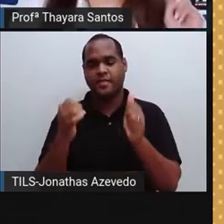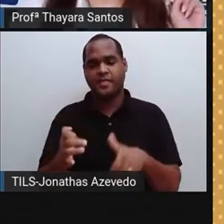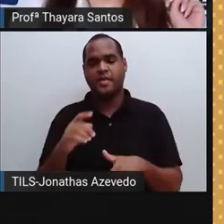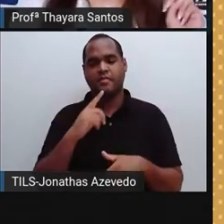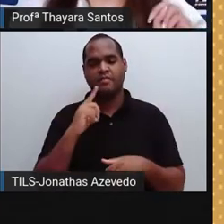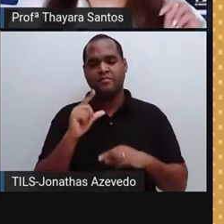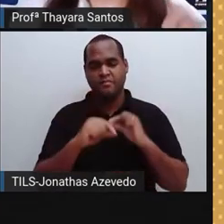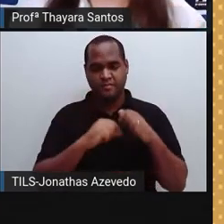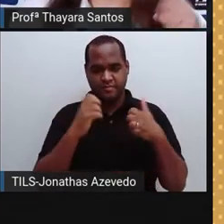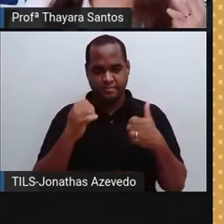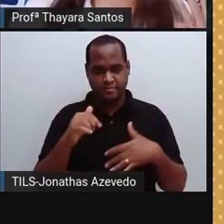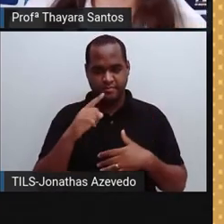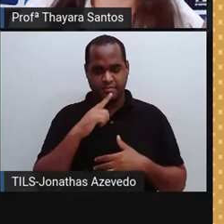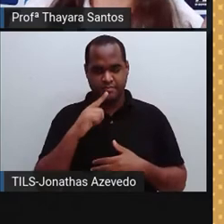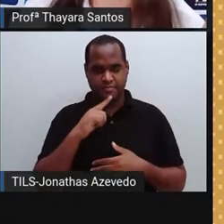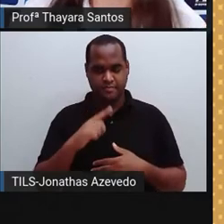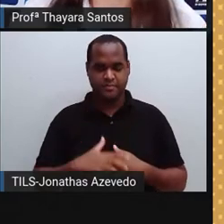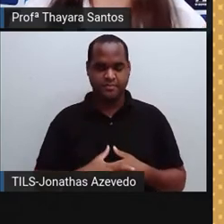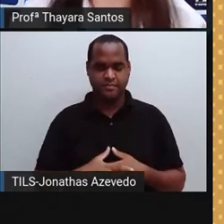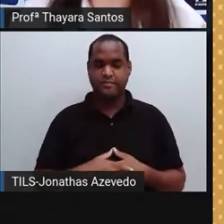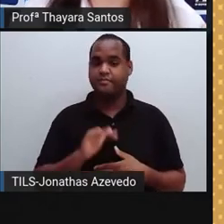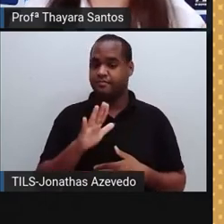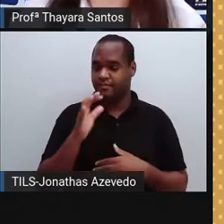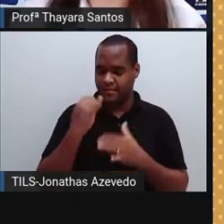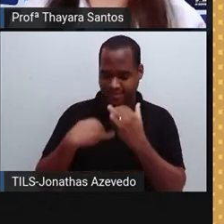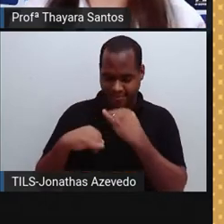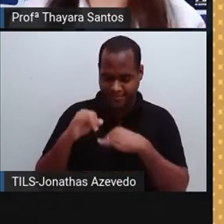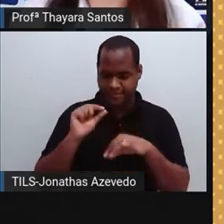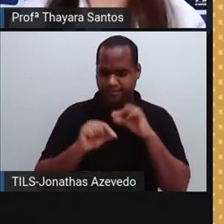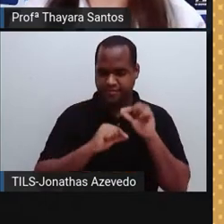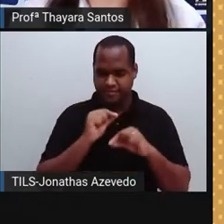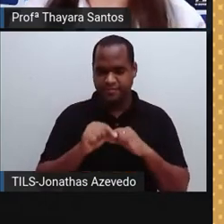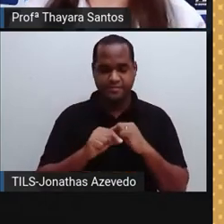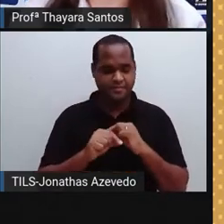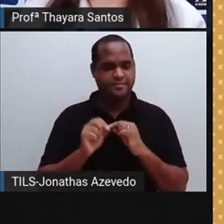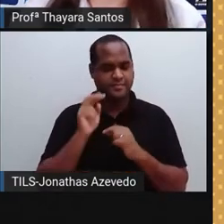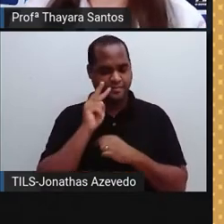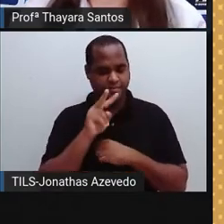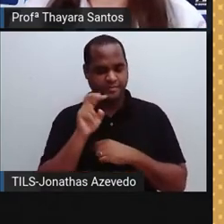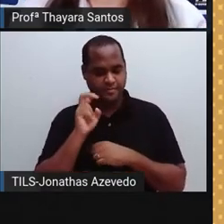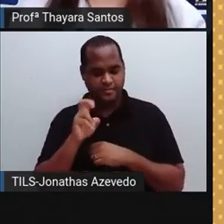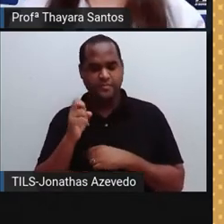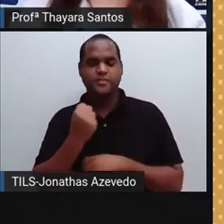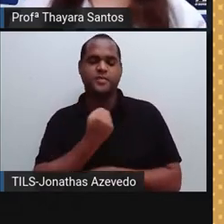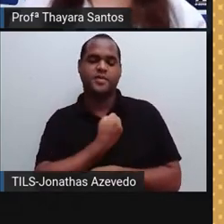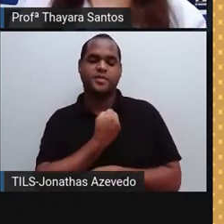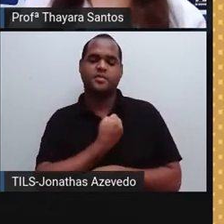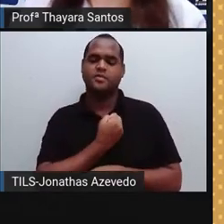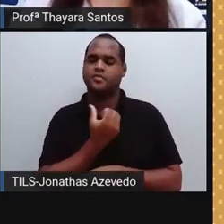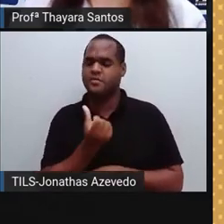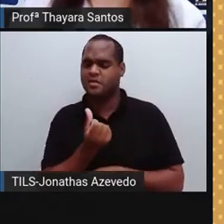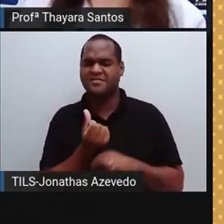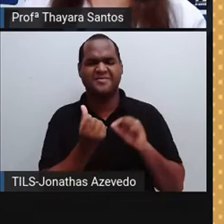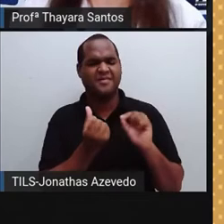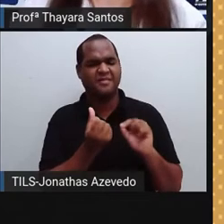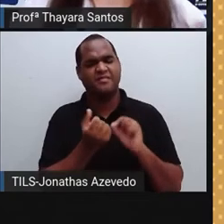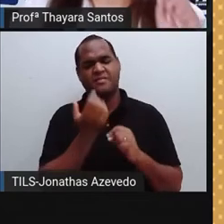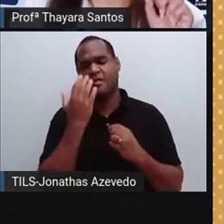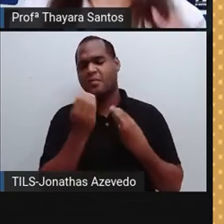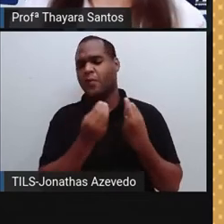dele. Agora, qual é o número de elétrons? Vocês já estão vendo aí que eu coloquei que é o número 6. Como é que eu sei que é o número